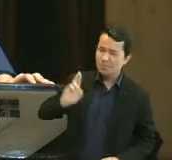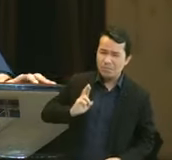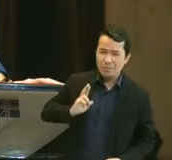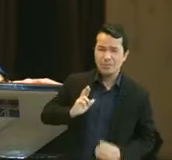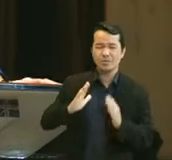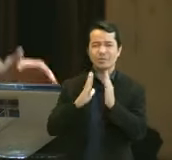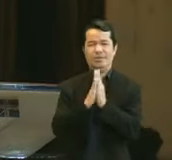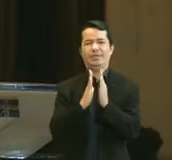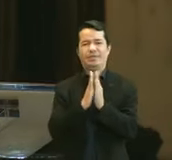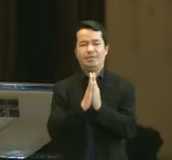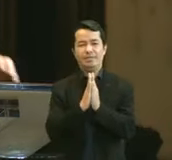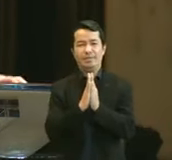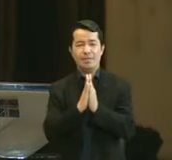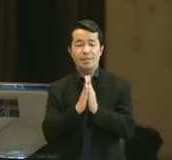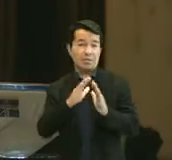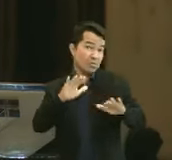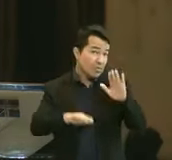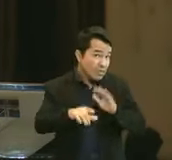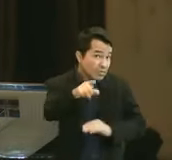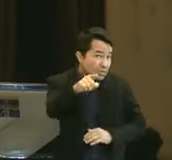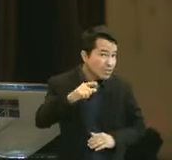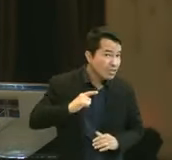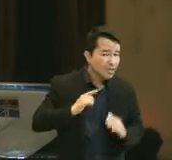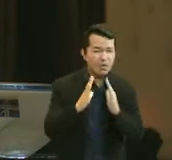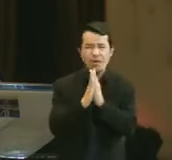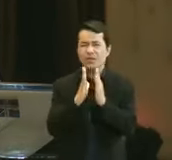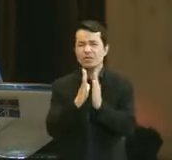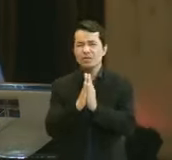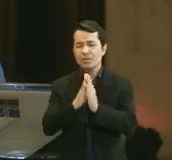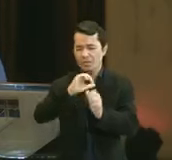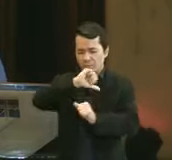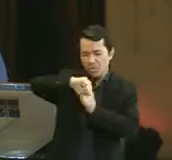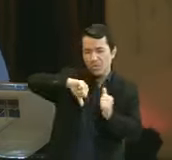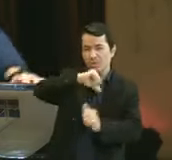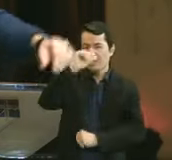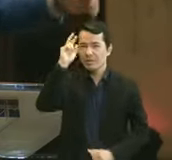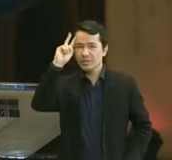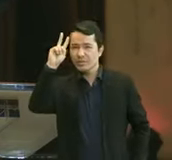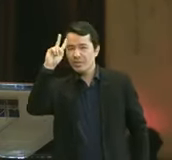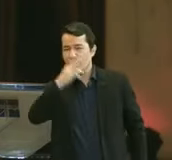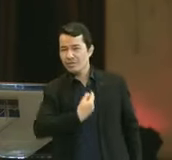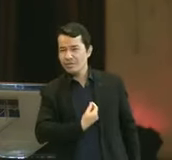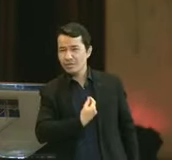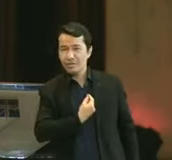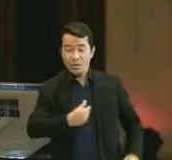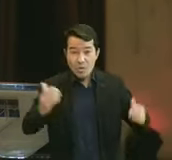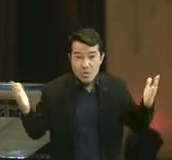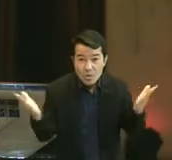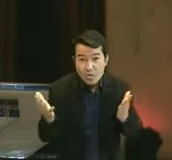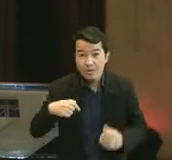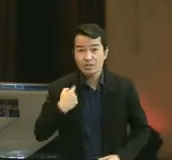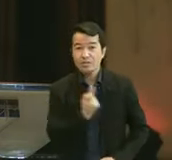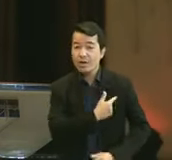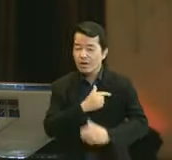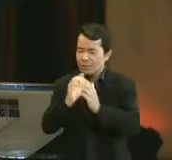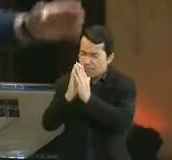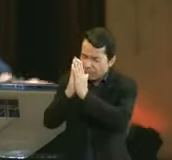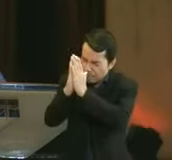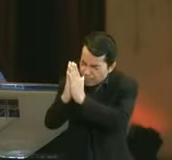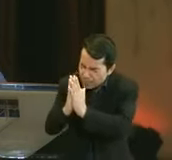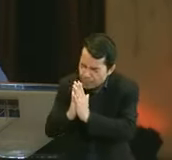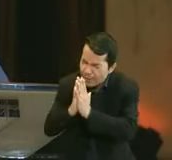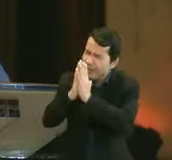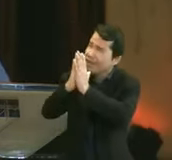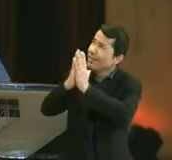tua história, mudou a minha, e hoje nós vamos clamar, e a bênção e o favor de Deus serão